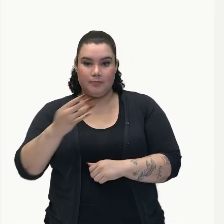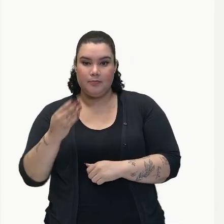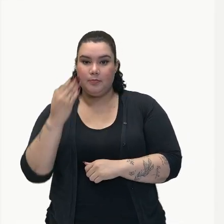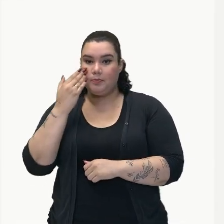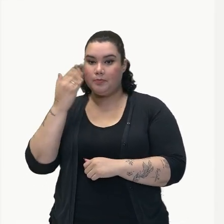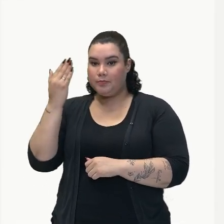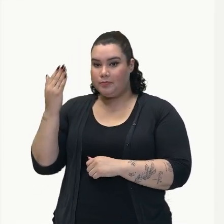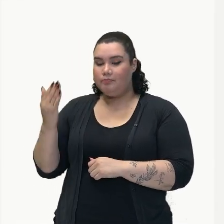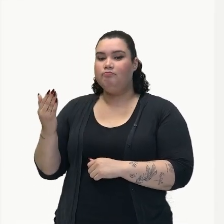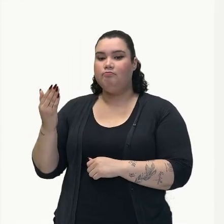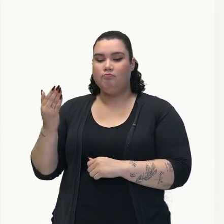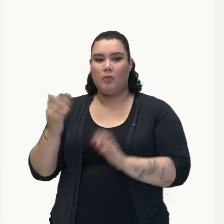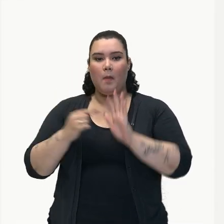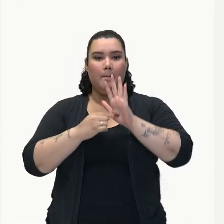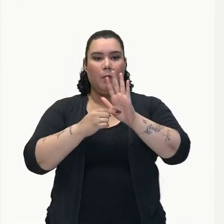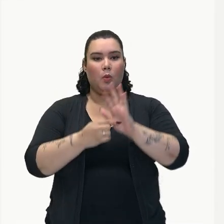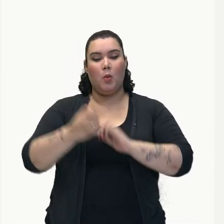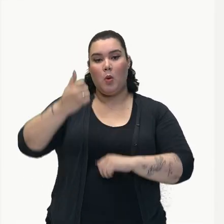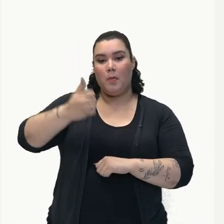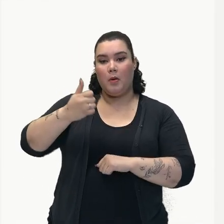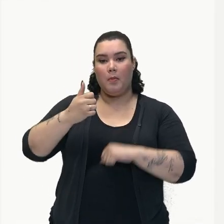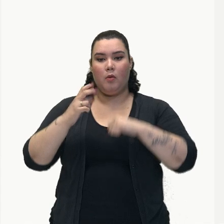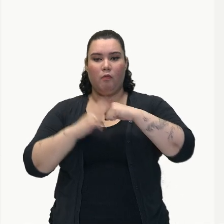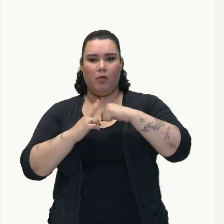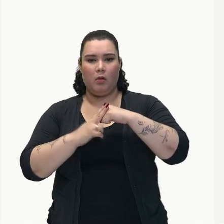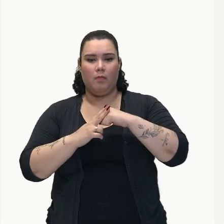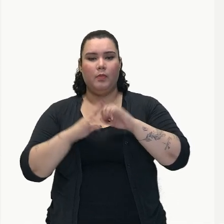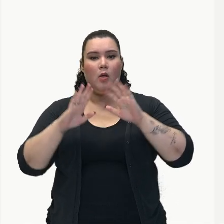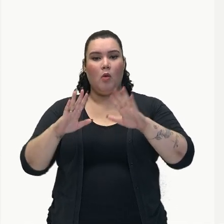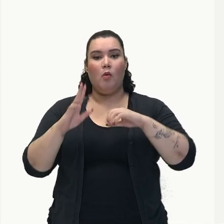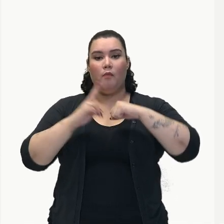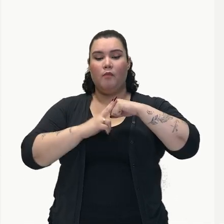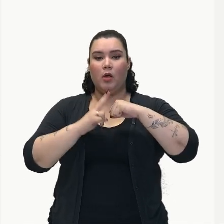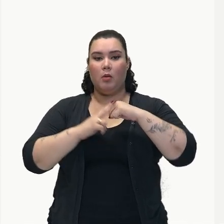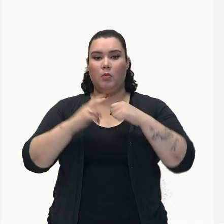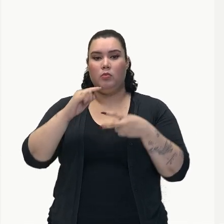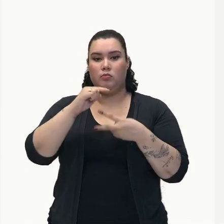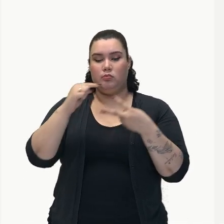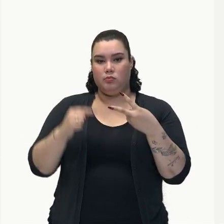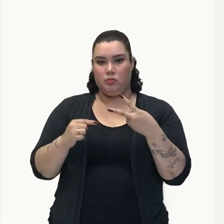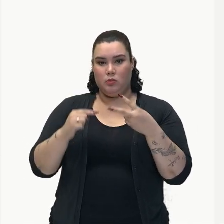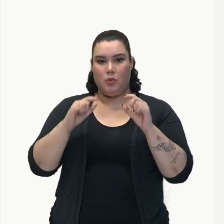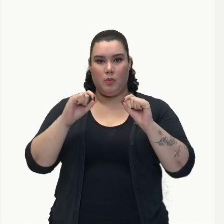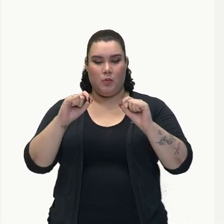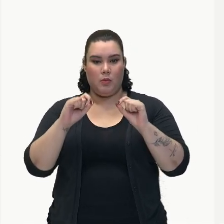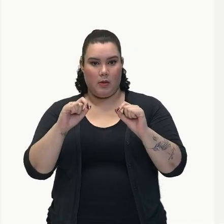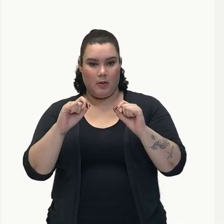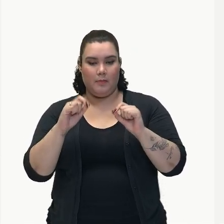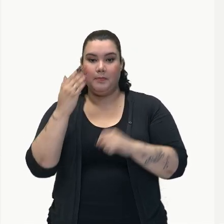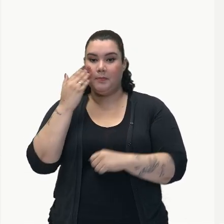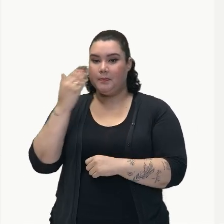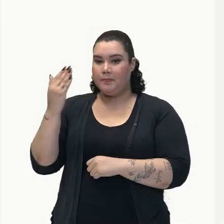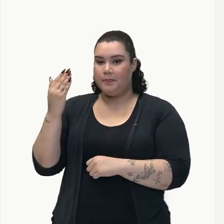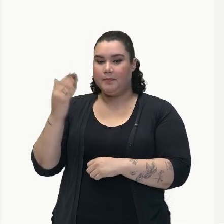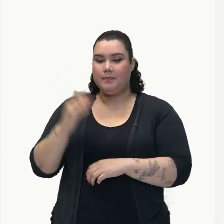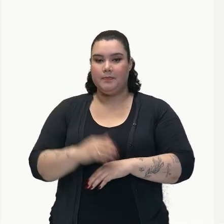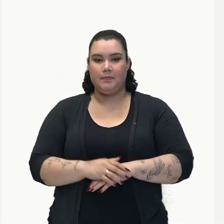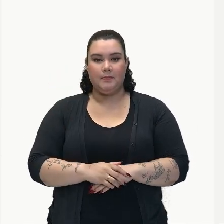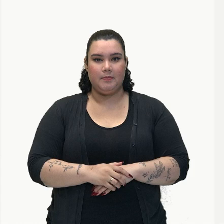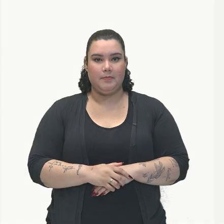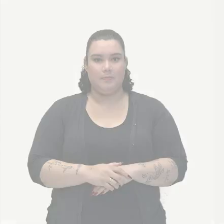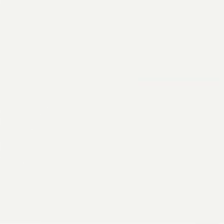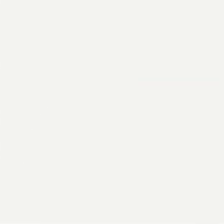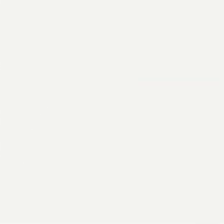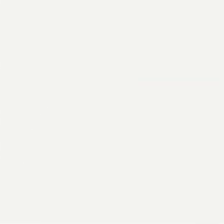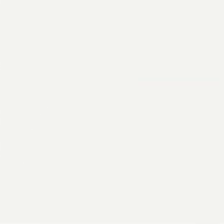Aqui nós temos o primeiro verbo. Vamos trabalhar com os verbos terminados em AR, ok? E